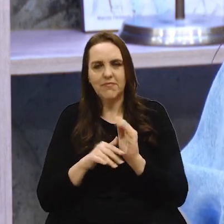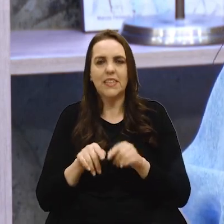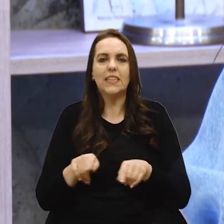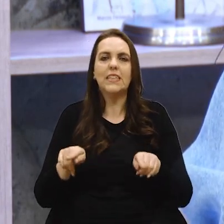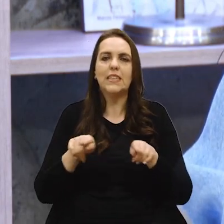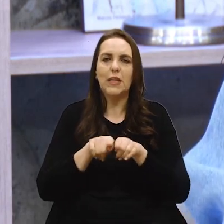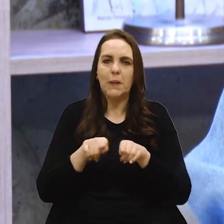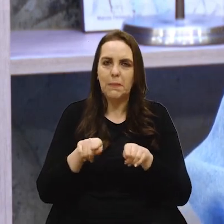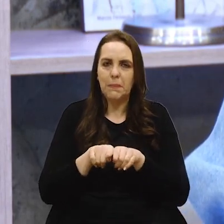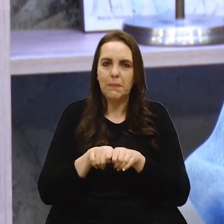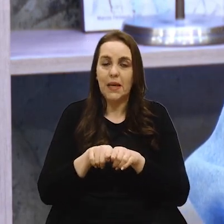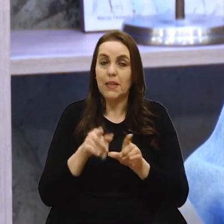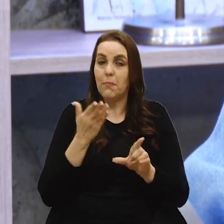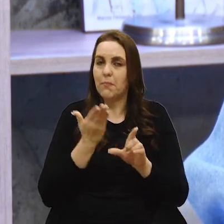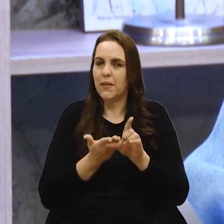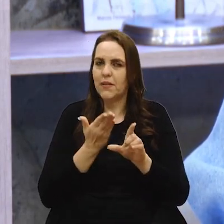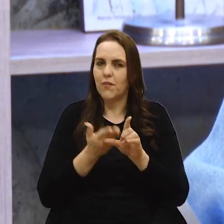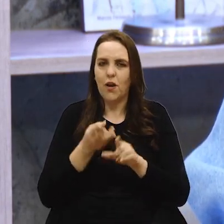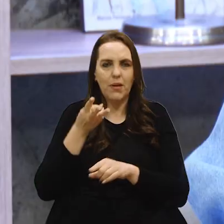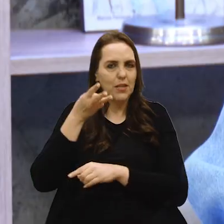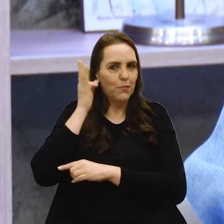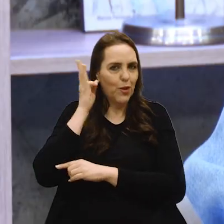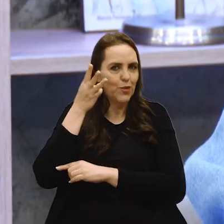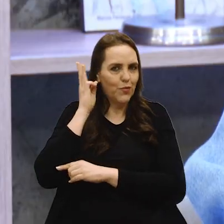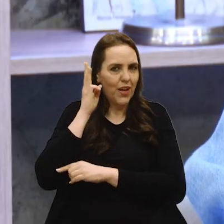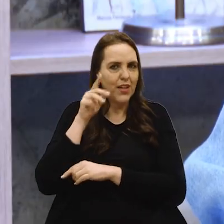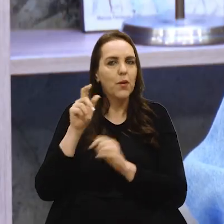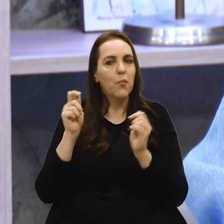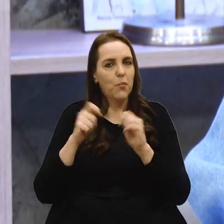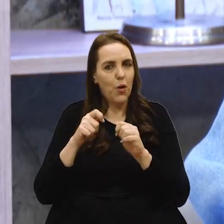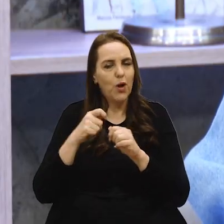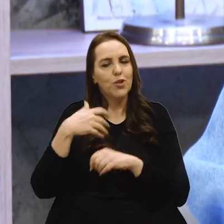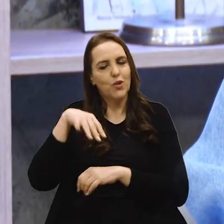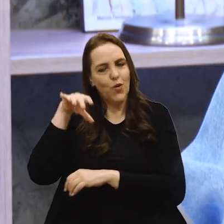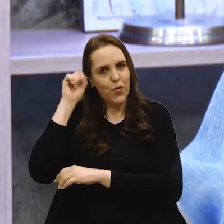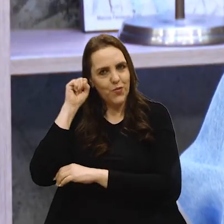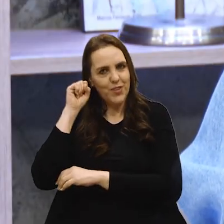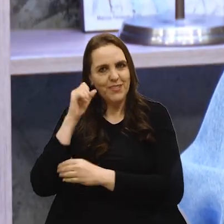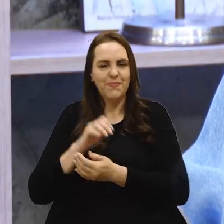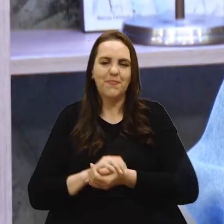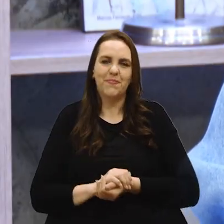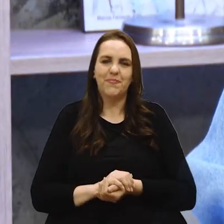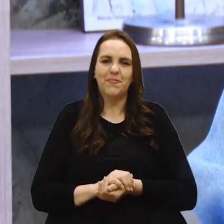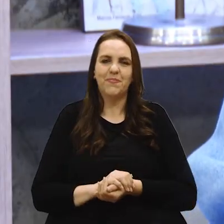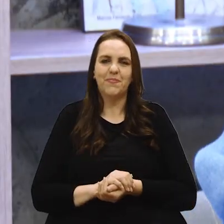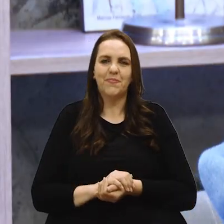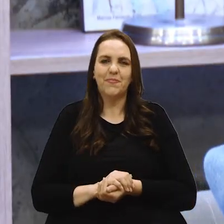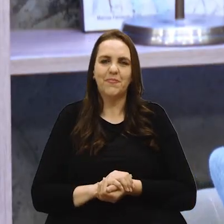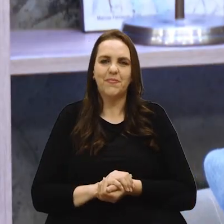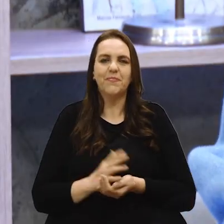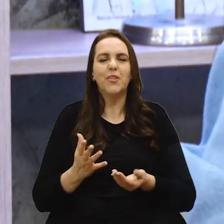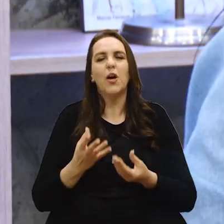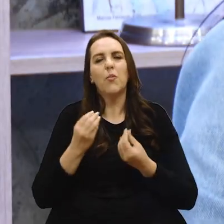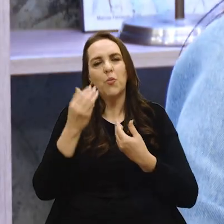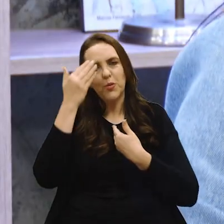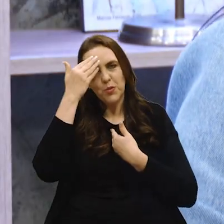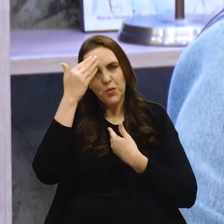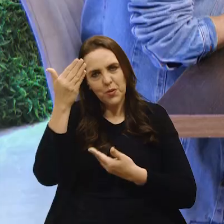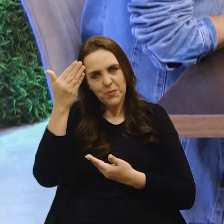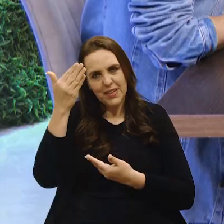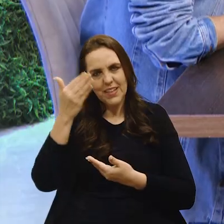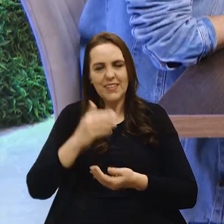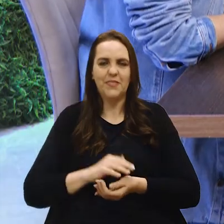playlist. E também na plataforma de áudio Spotify. Você também pode nos ouvir apenas. Gente,